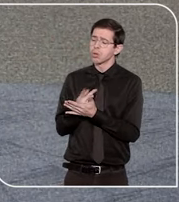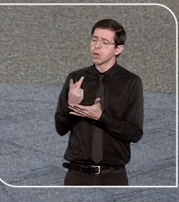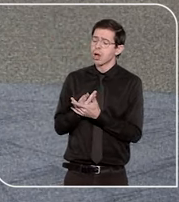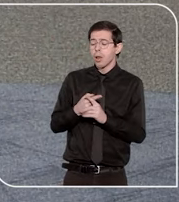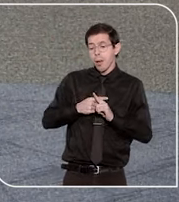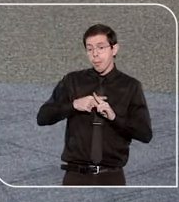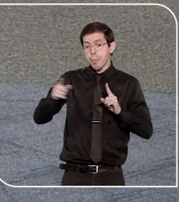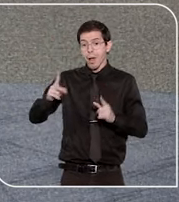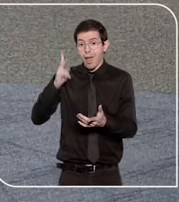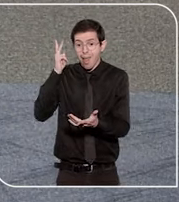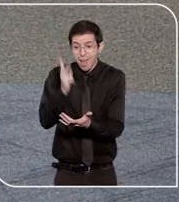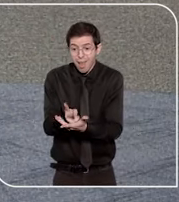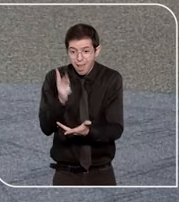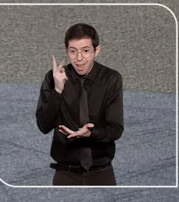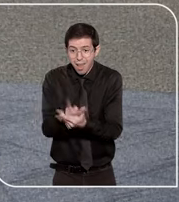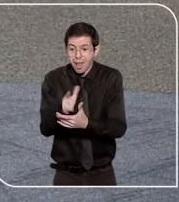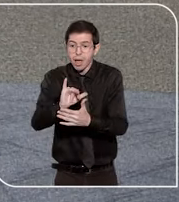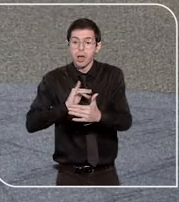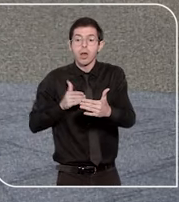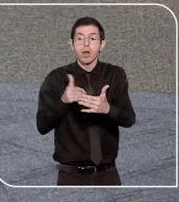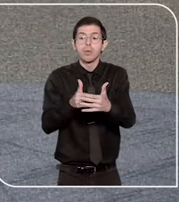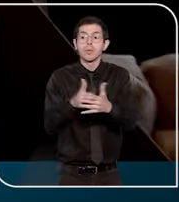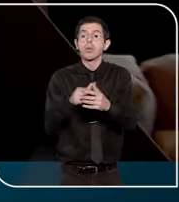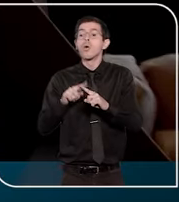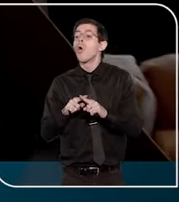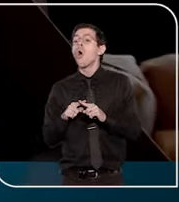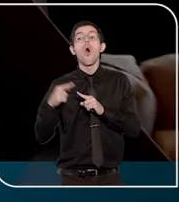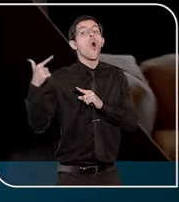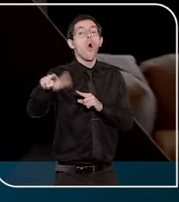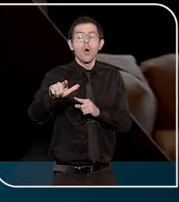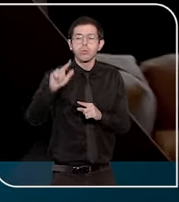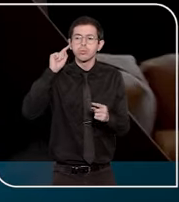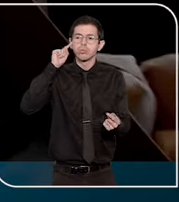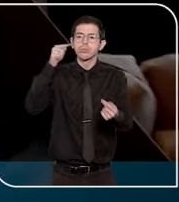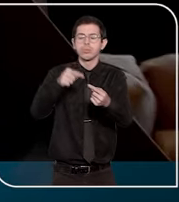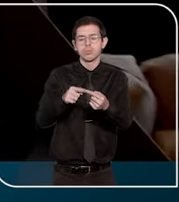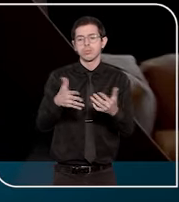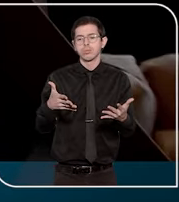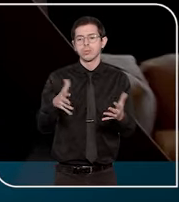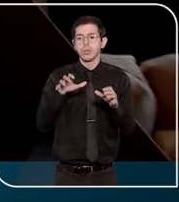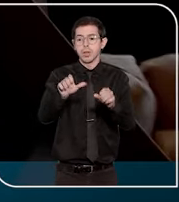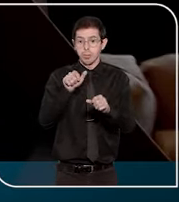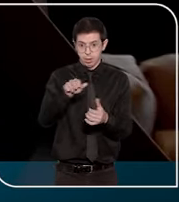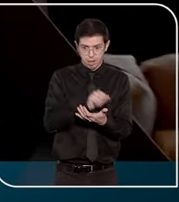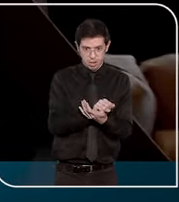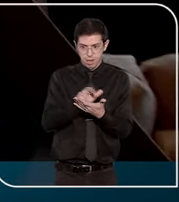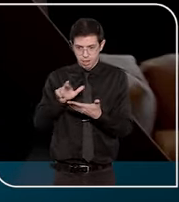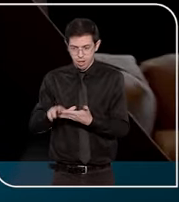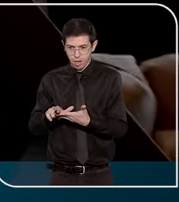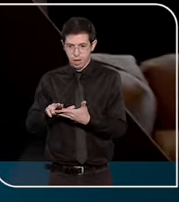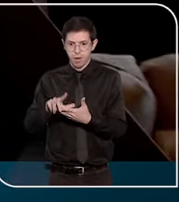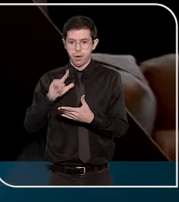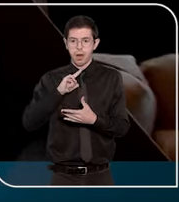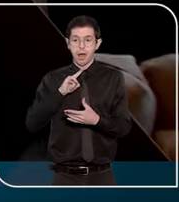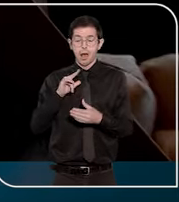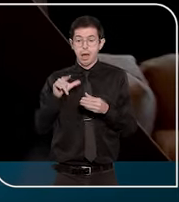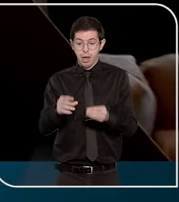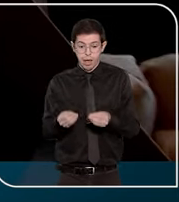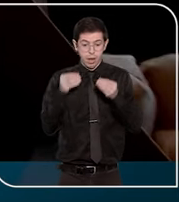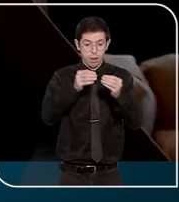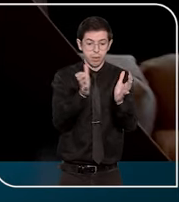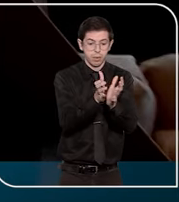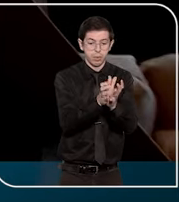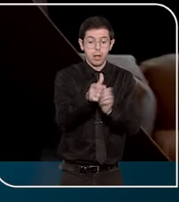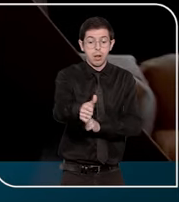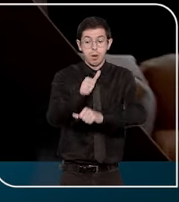mas manter o indeferimento por um outro fundamento. Então ele pega aquele agravo e ao invés de levar à submissão do colegiado, ele muda